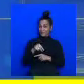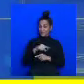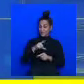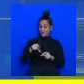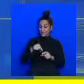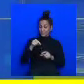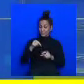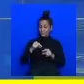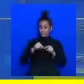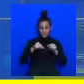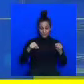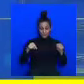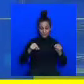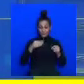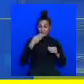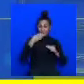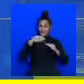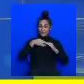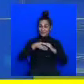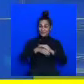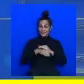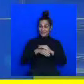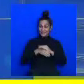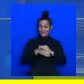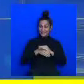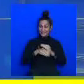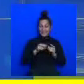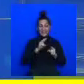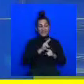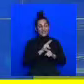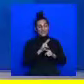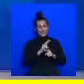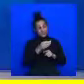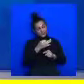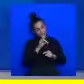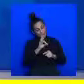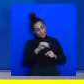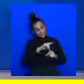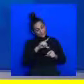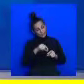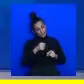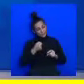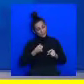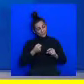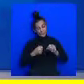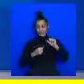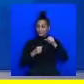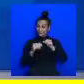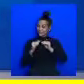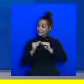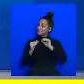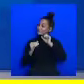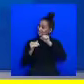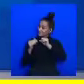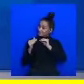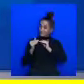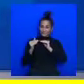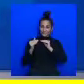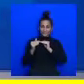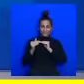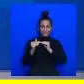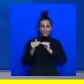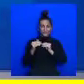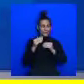Essas foram as dezenas sorteadas na Time Mania. As auditoras confirmam os números sorteados? Sim, confirmo.